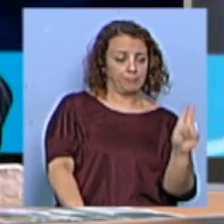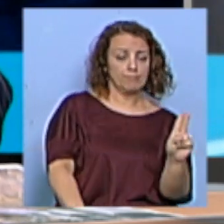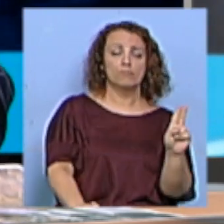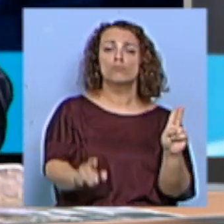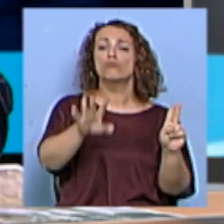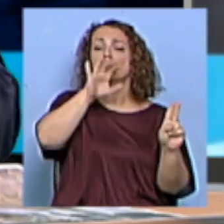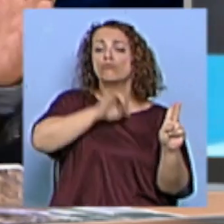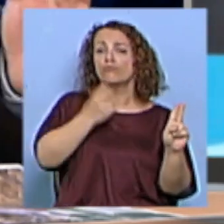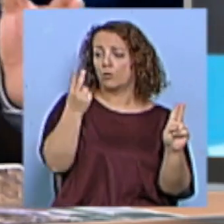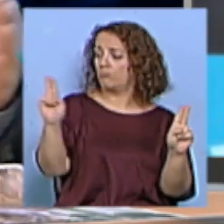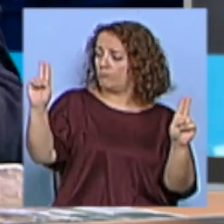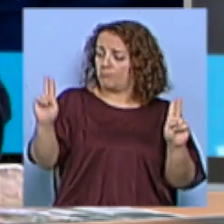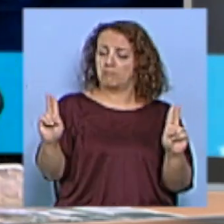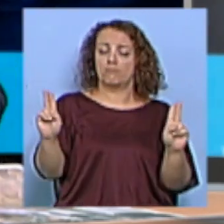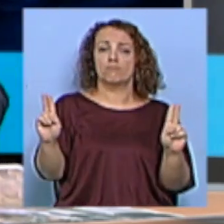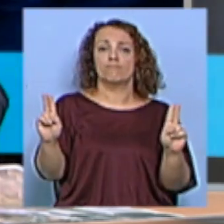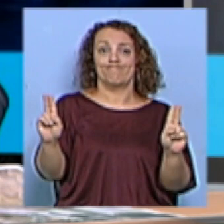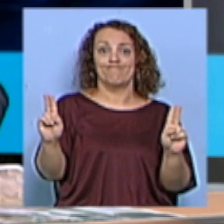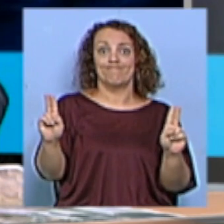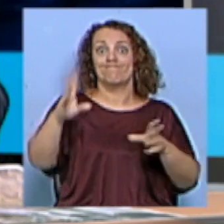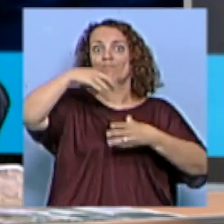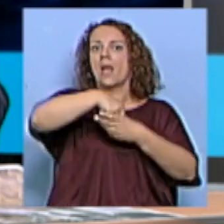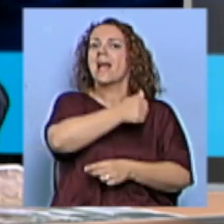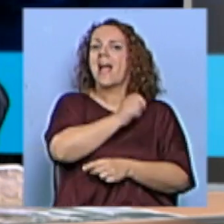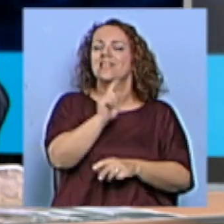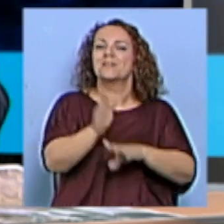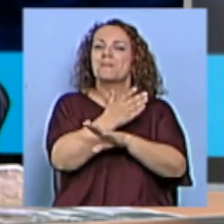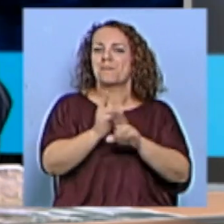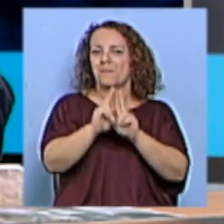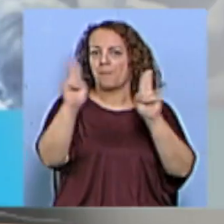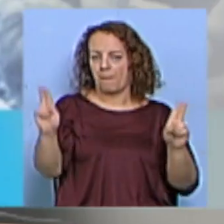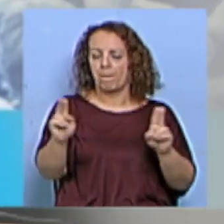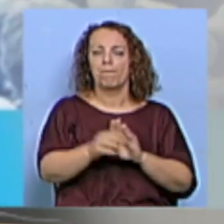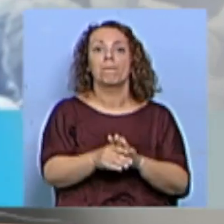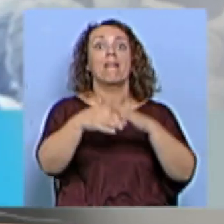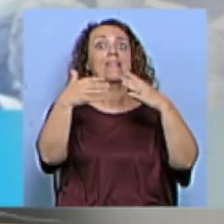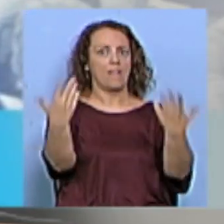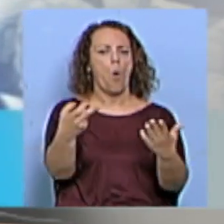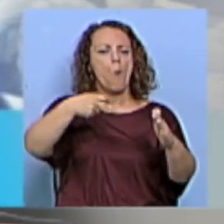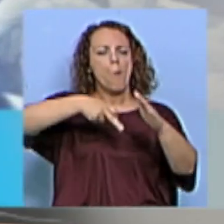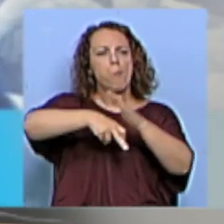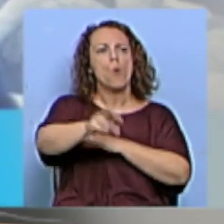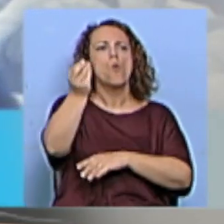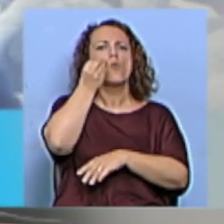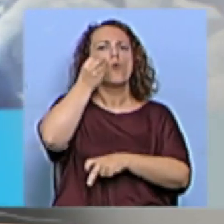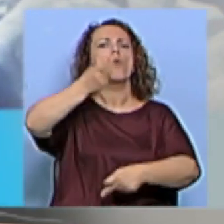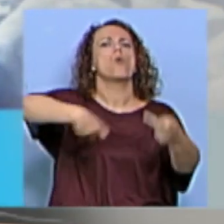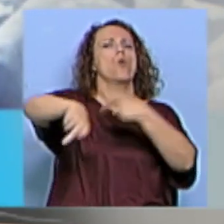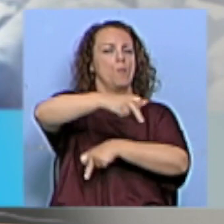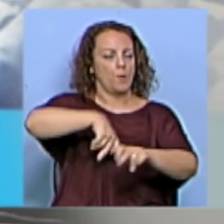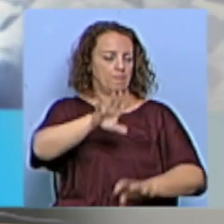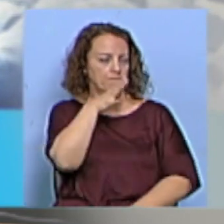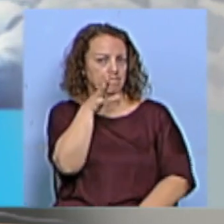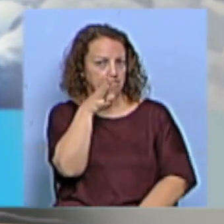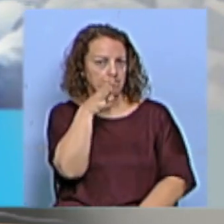naturalmente, não estamos mas estamos afastados entre nós. E que cuidados a ter ao circular nas Como igrejas? é que isto se faz? Faz-se da seguinte forma.